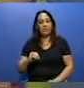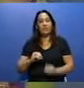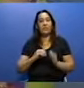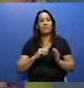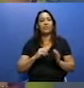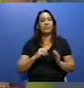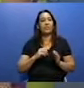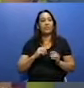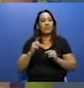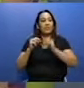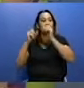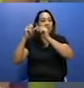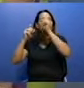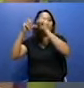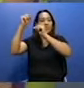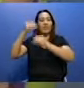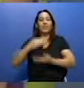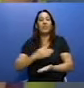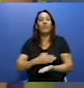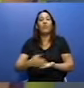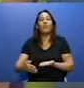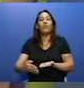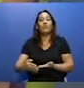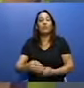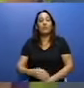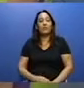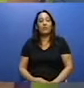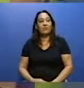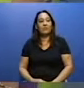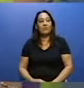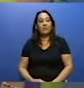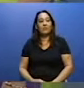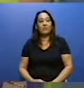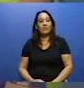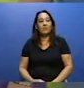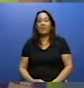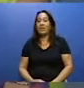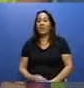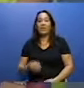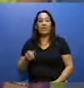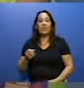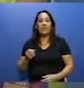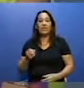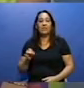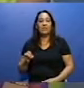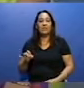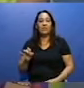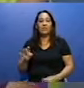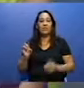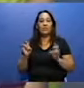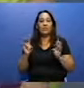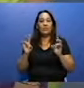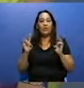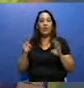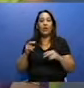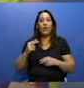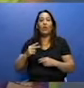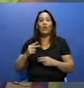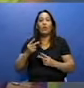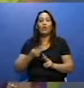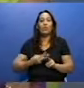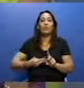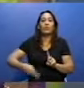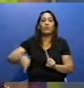continuando. Na figura 20, gente, não é só eu dobrar o número de estrelas? O que que é isso,